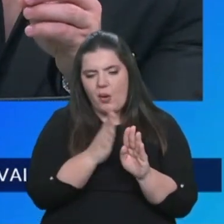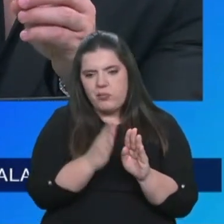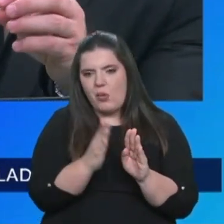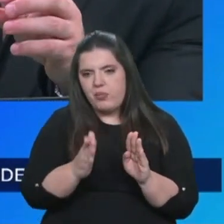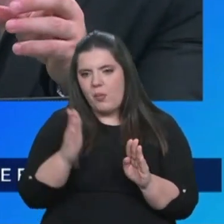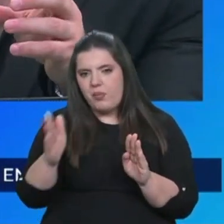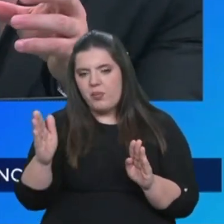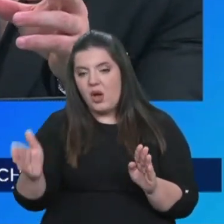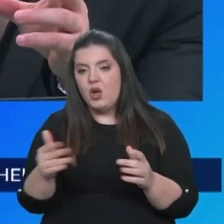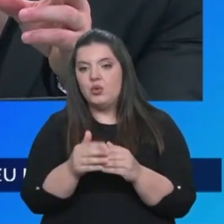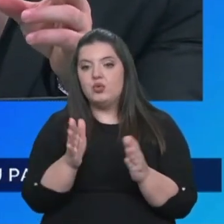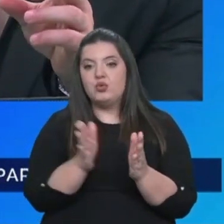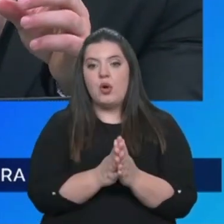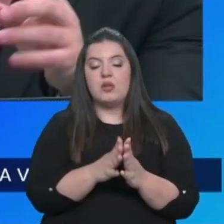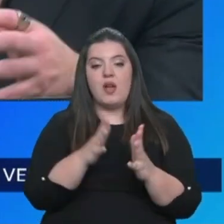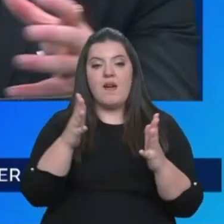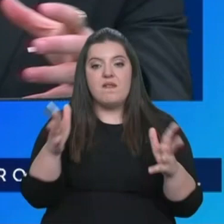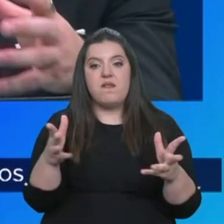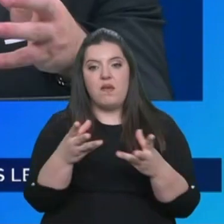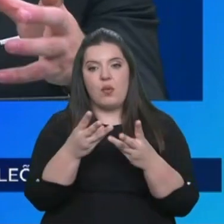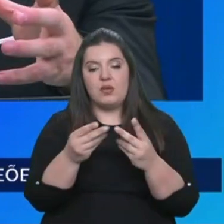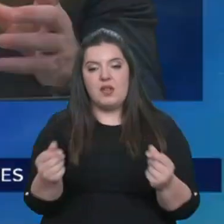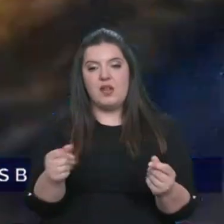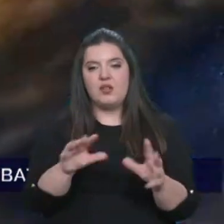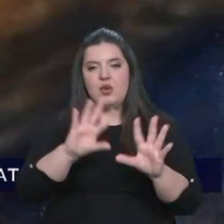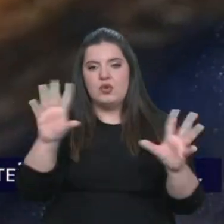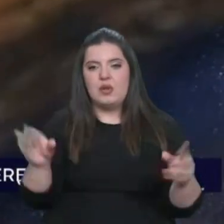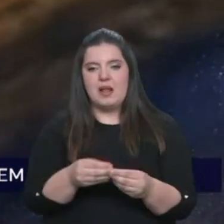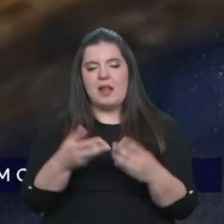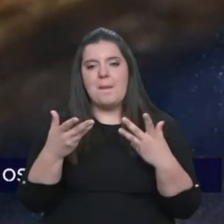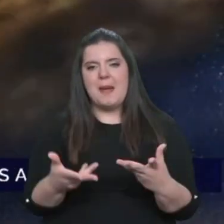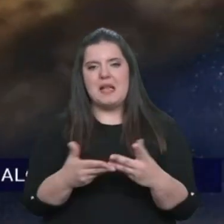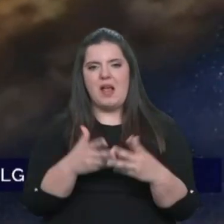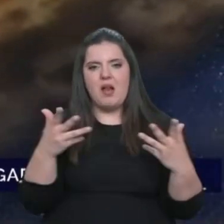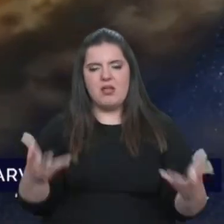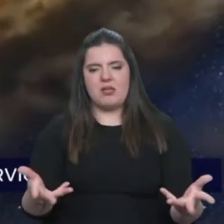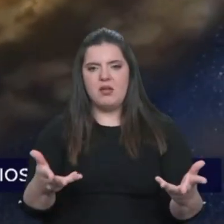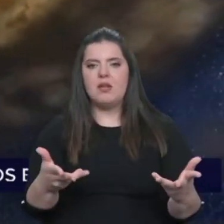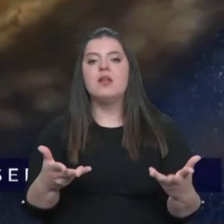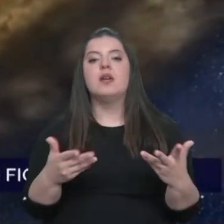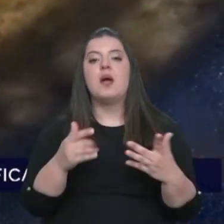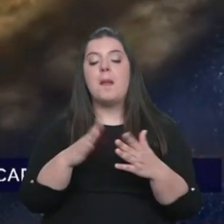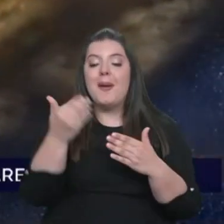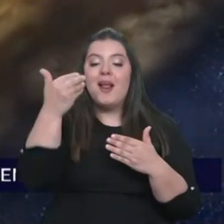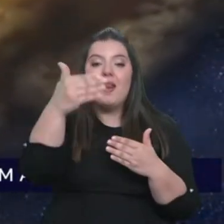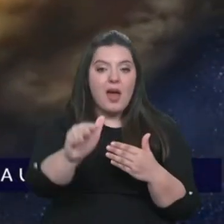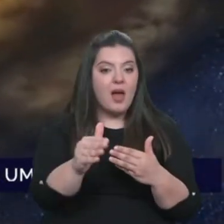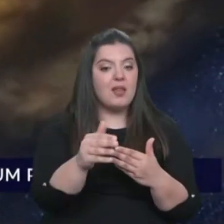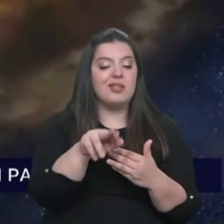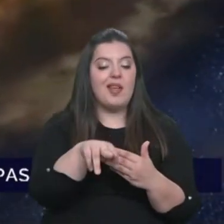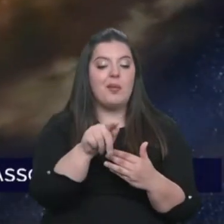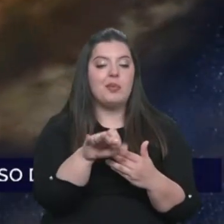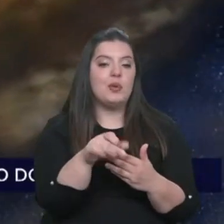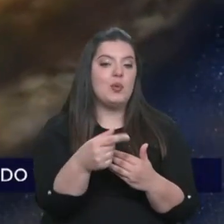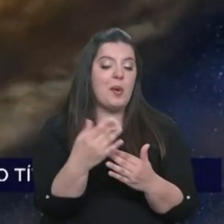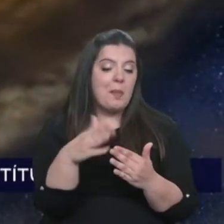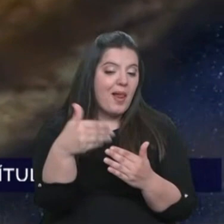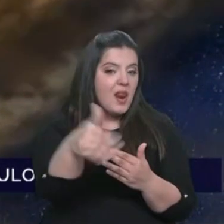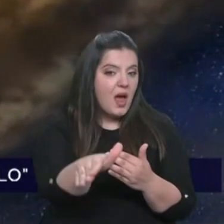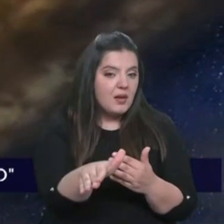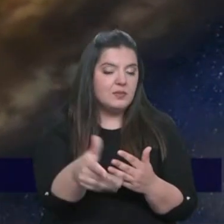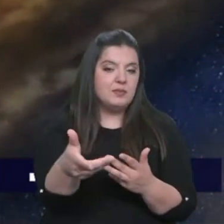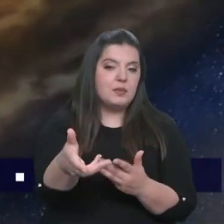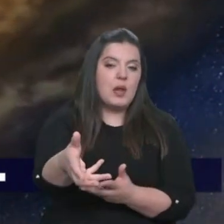aqueles corpos imensos em quantidade, somados a uma grande massa, corpos que estão para lá de Neptuno, nessa altura